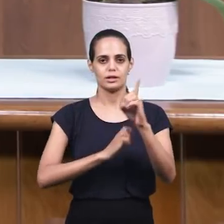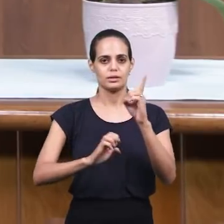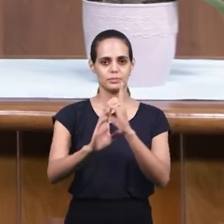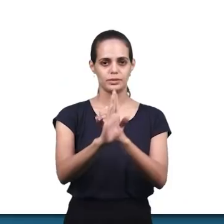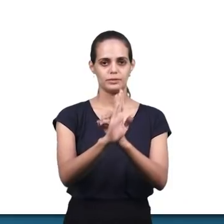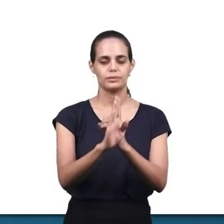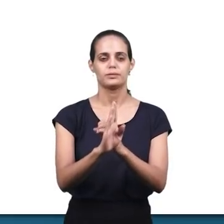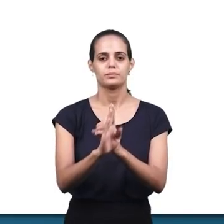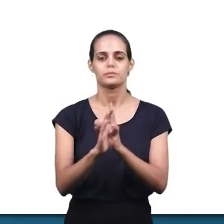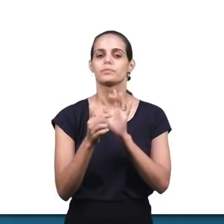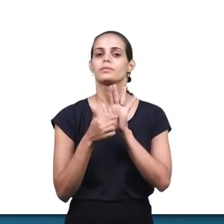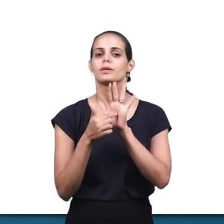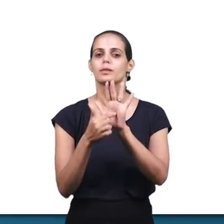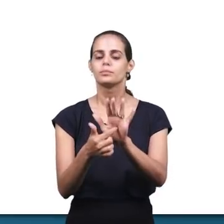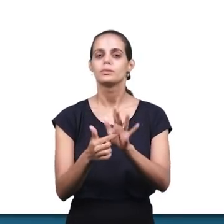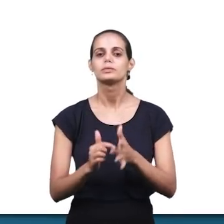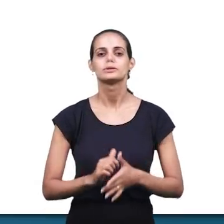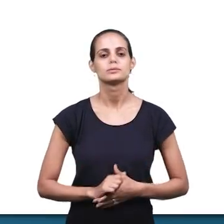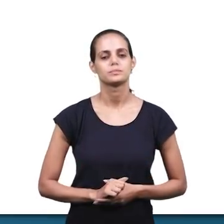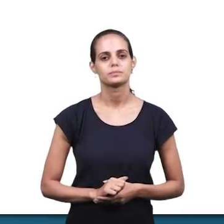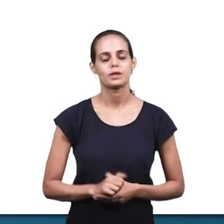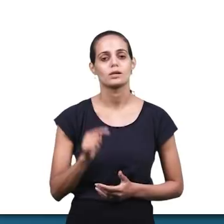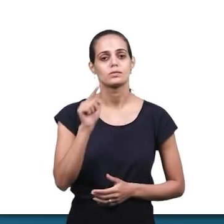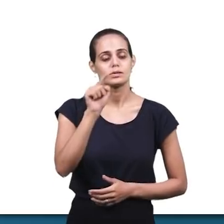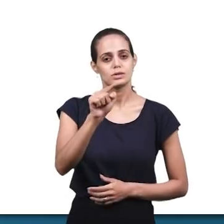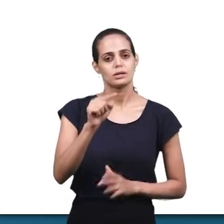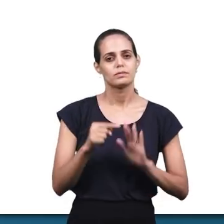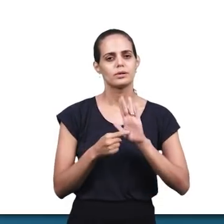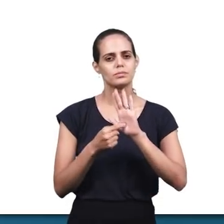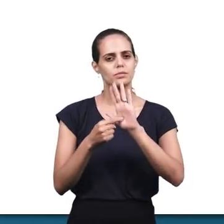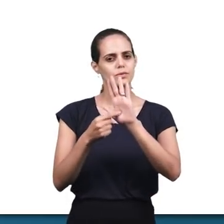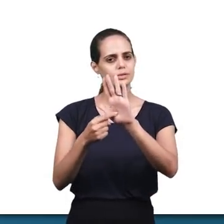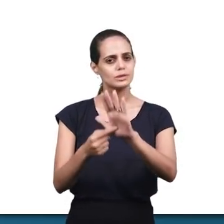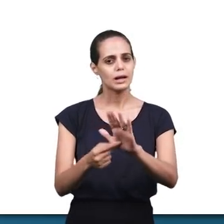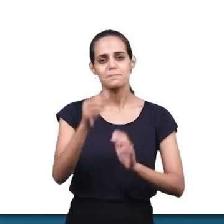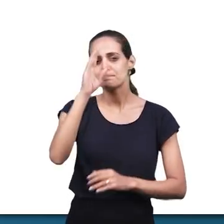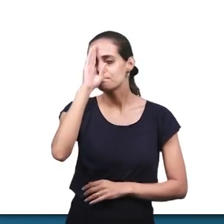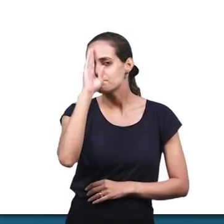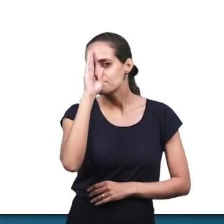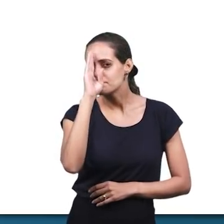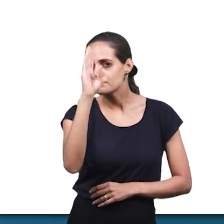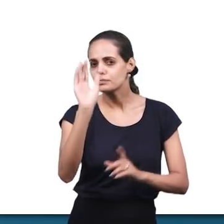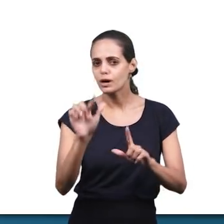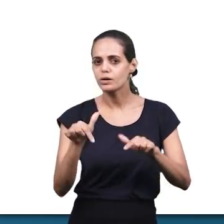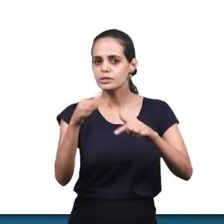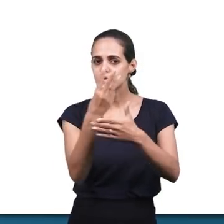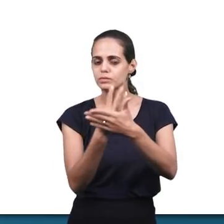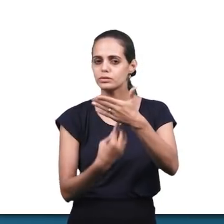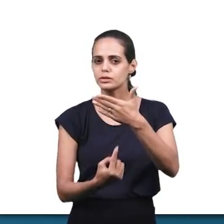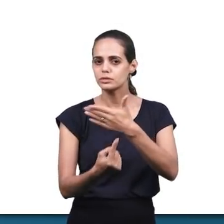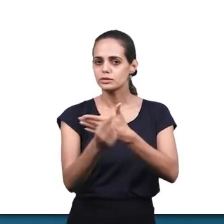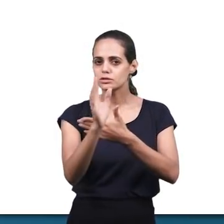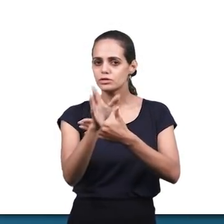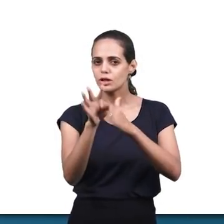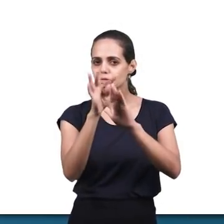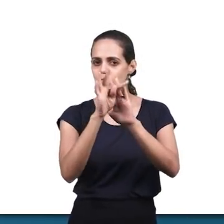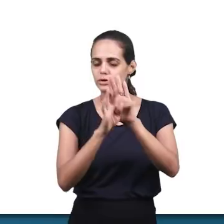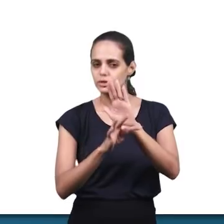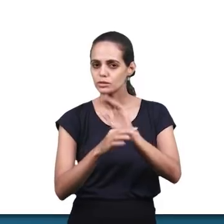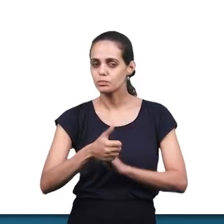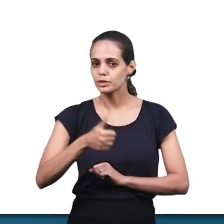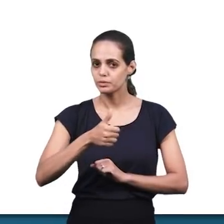Dominical, que diz o seguinte: destaque a operação da Trindade no texto mencionado